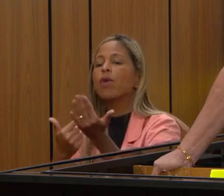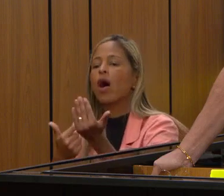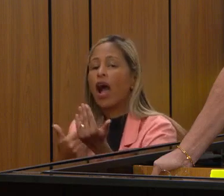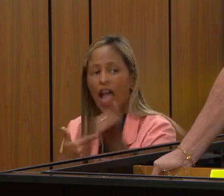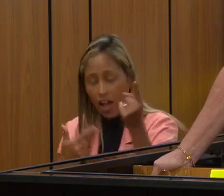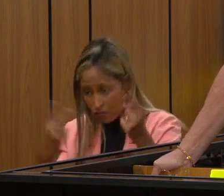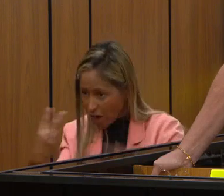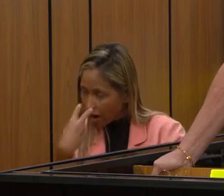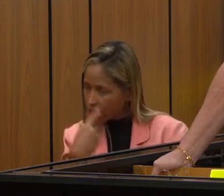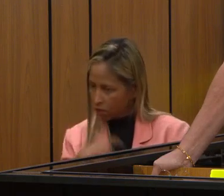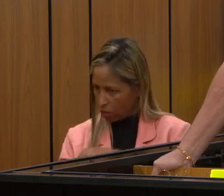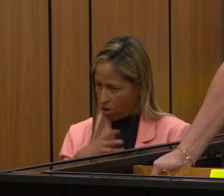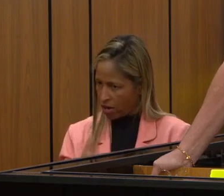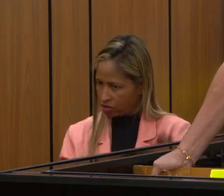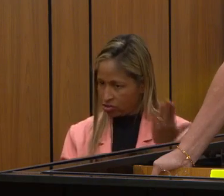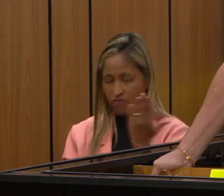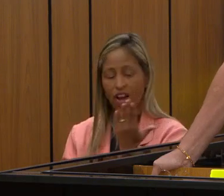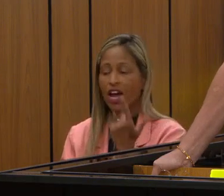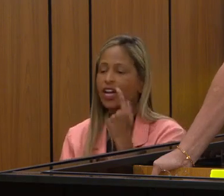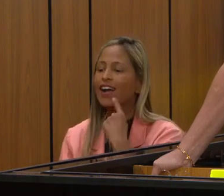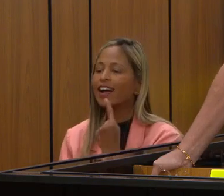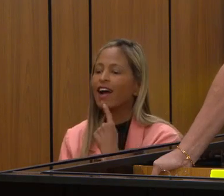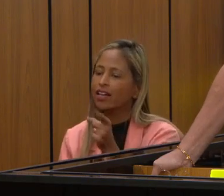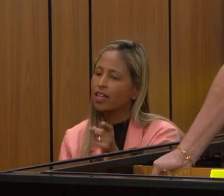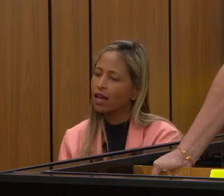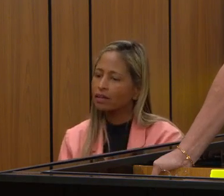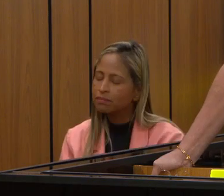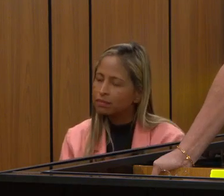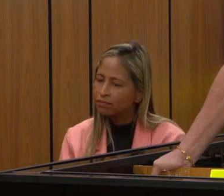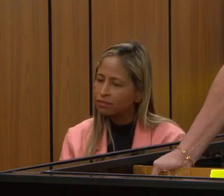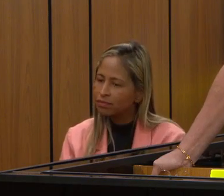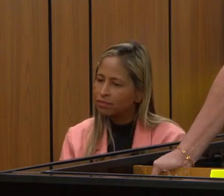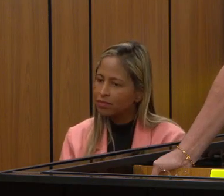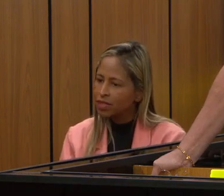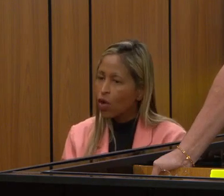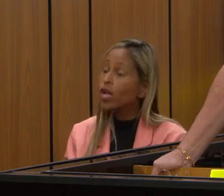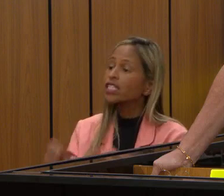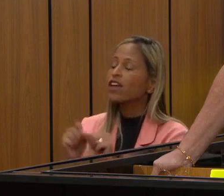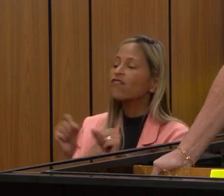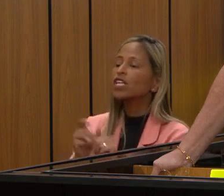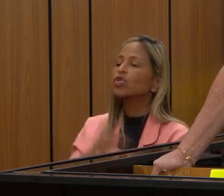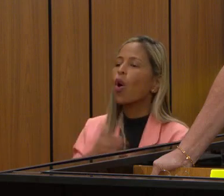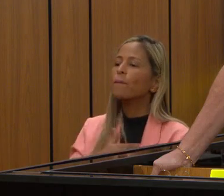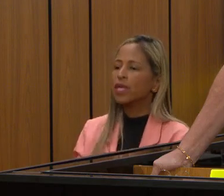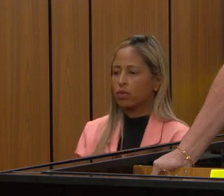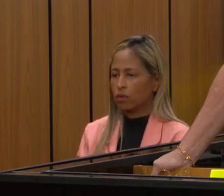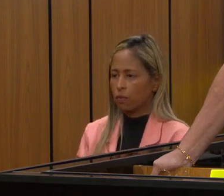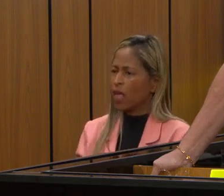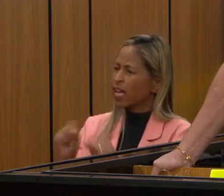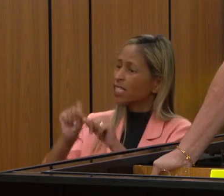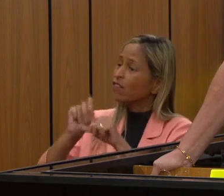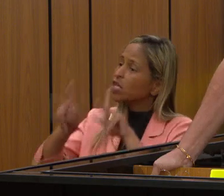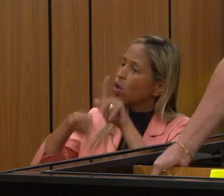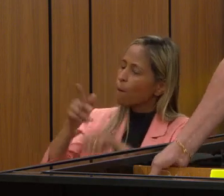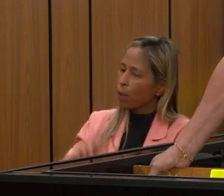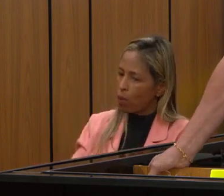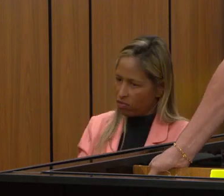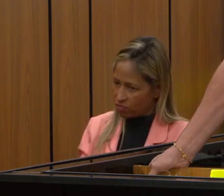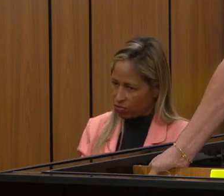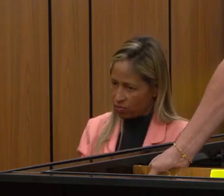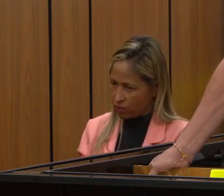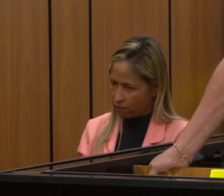aqui olhando para minha cara que eu ia falar com ela por que que você fez comigo por que que você fez com o povo porque quando a pessoa